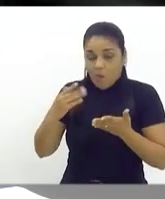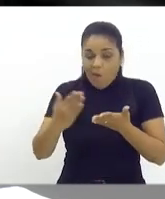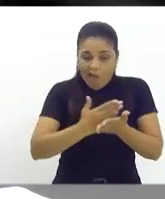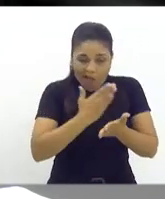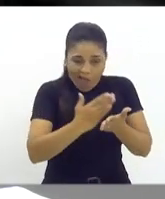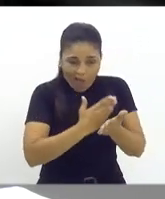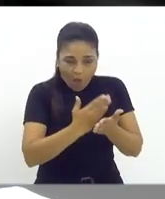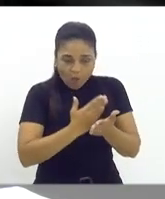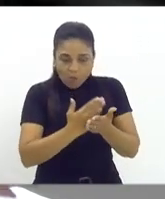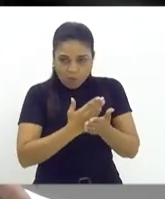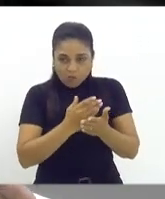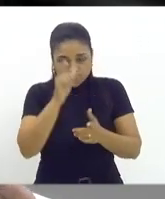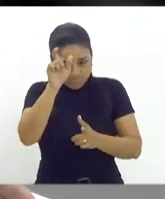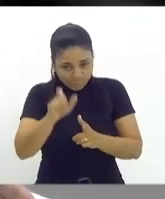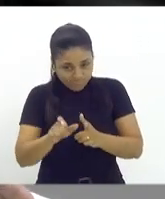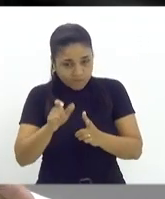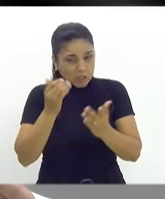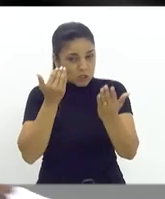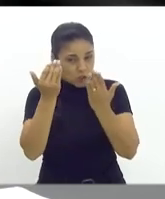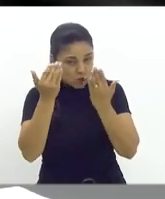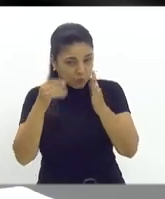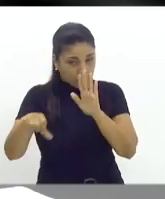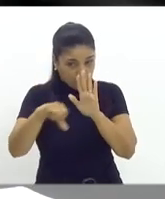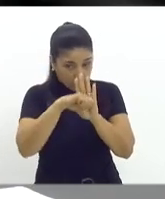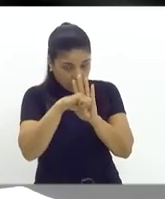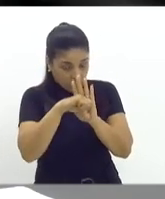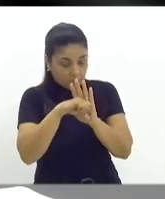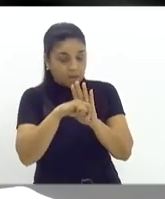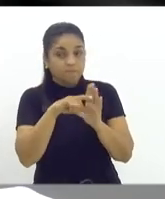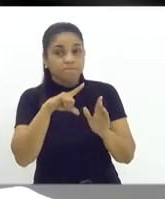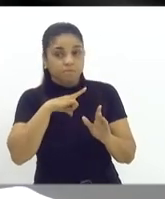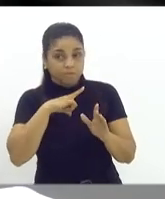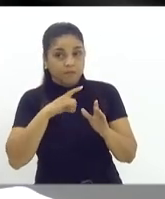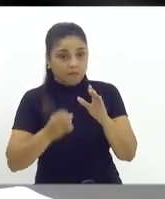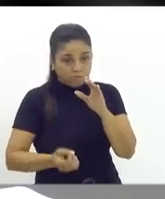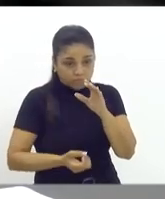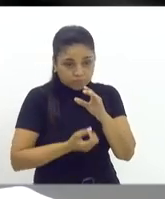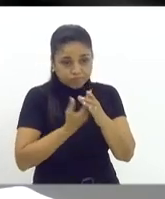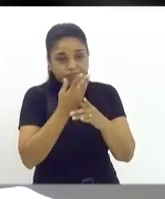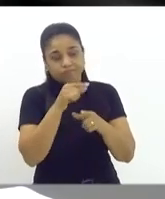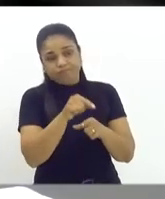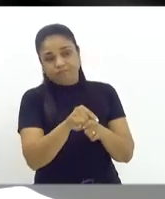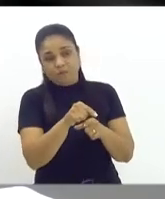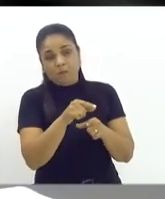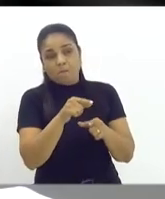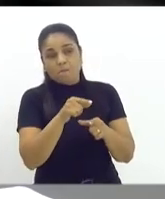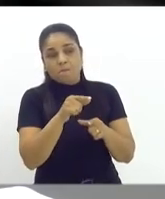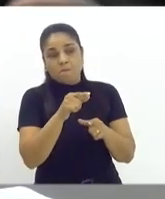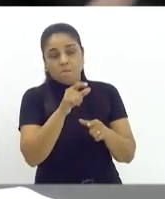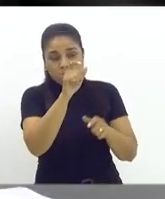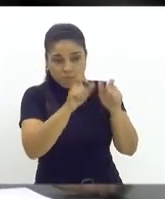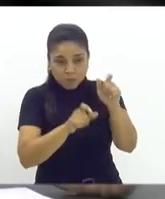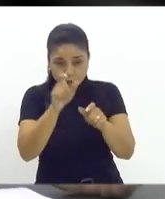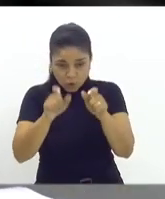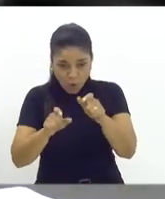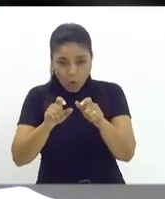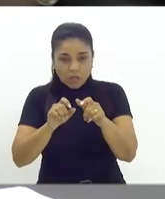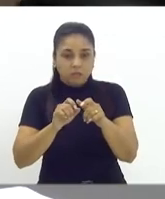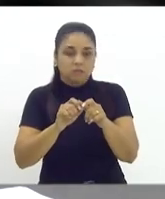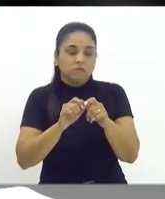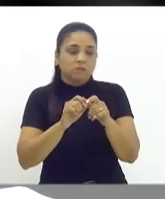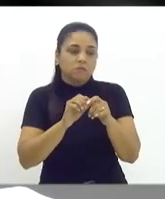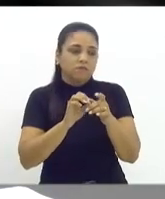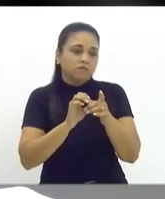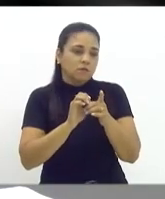suspeitos constituído tá também por imagem de pessoas que são absorvidas ou